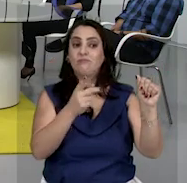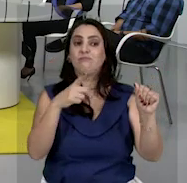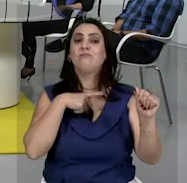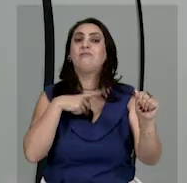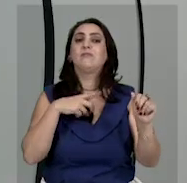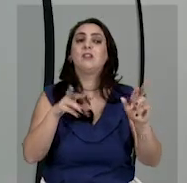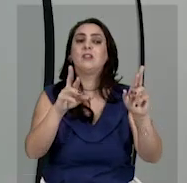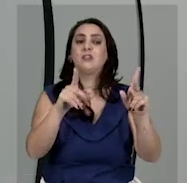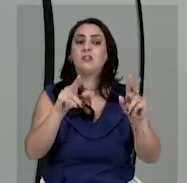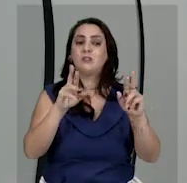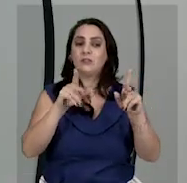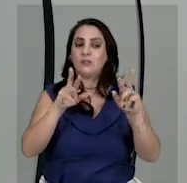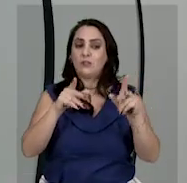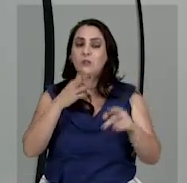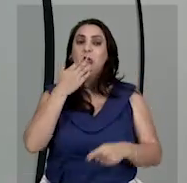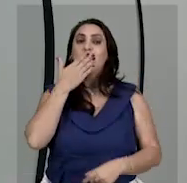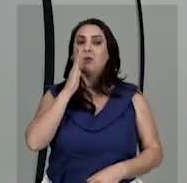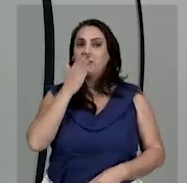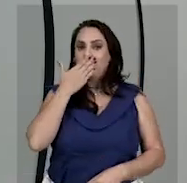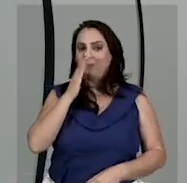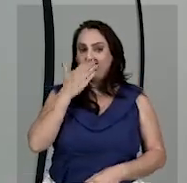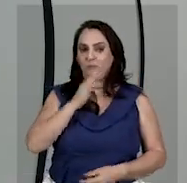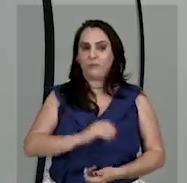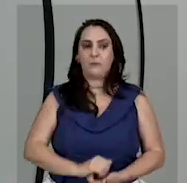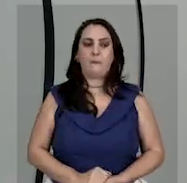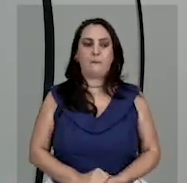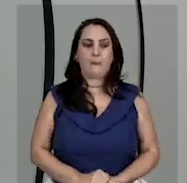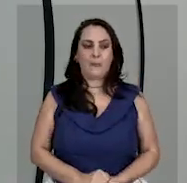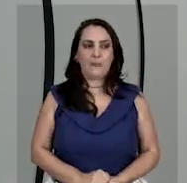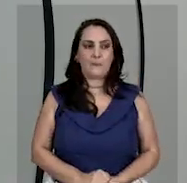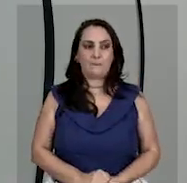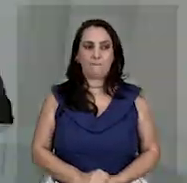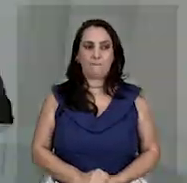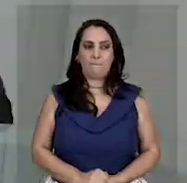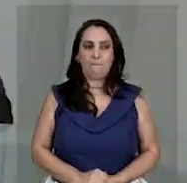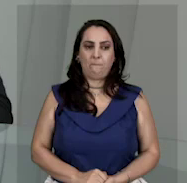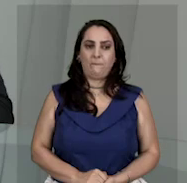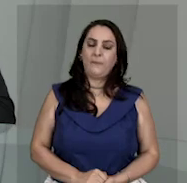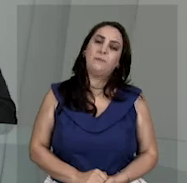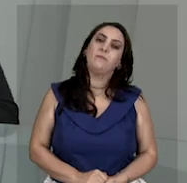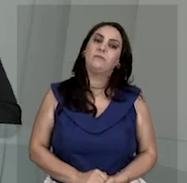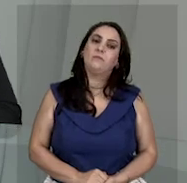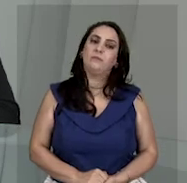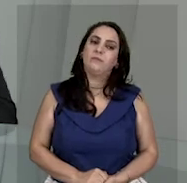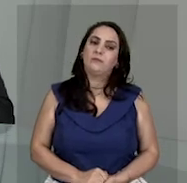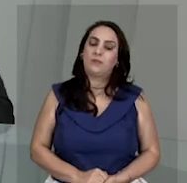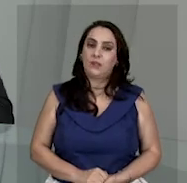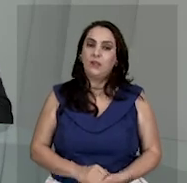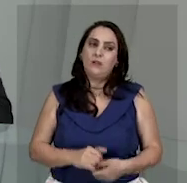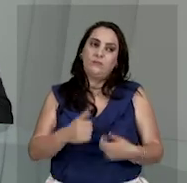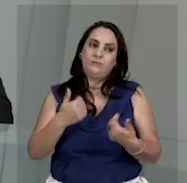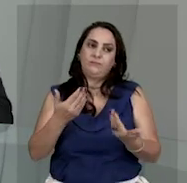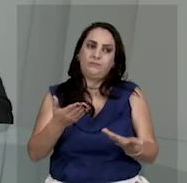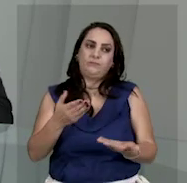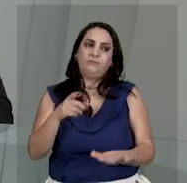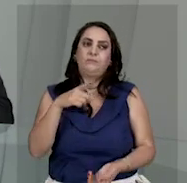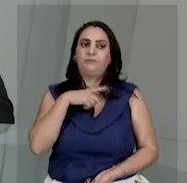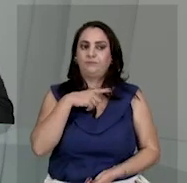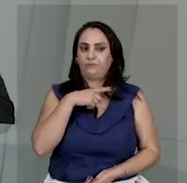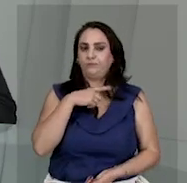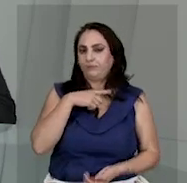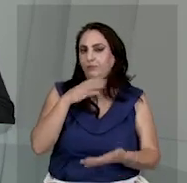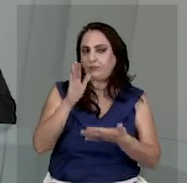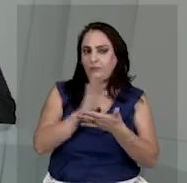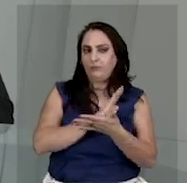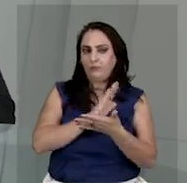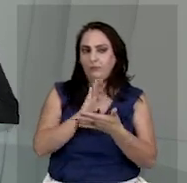um indivíduo que depois de adulto ele torna-se surdo? Na verdade, nós temos aí